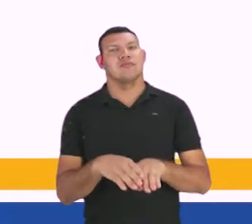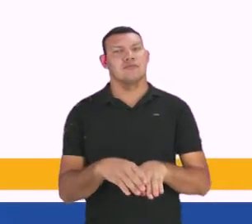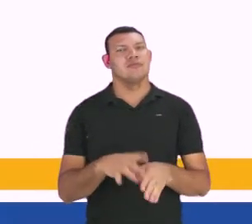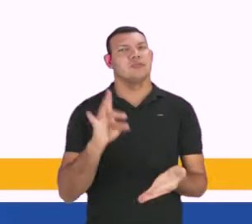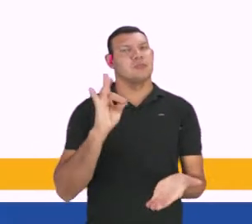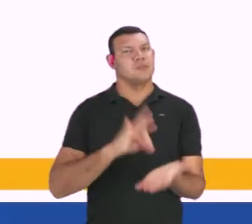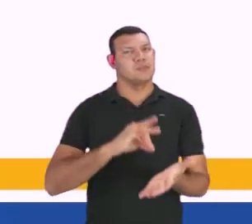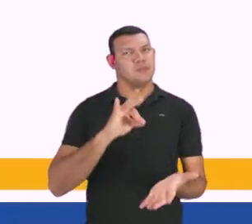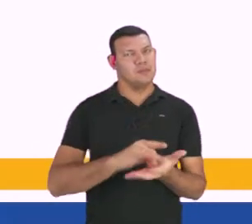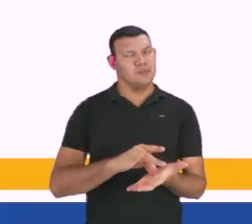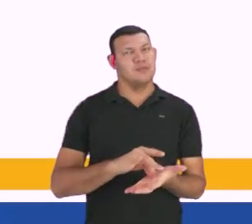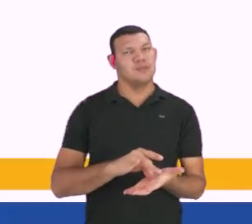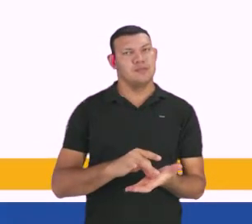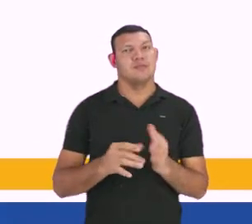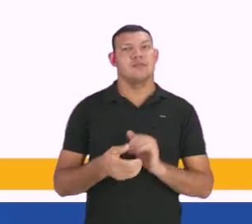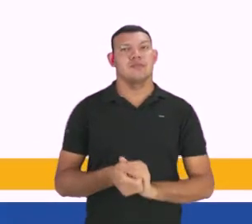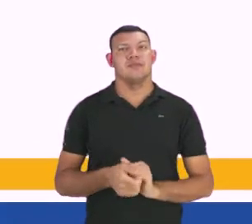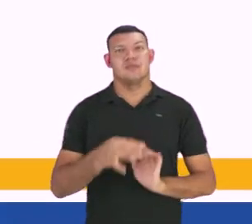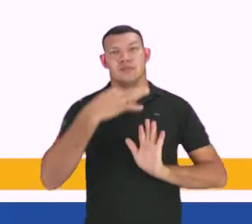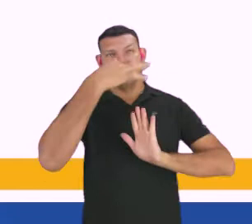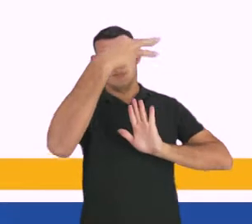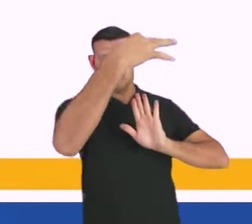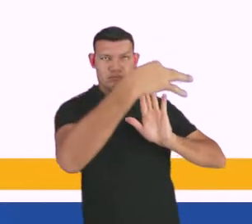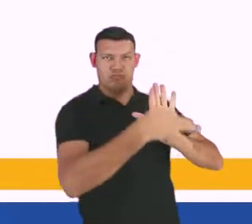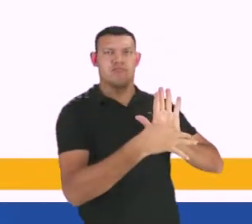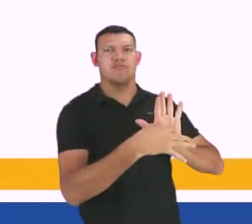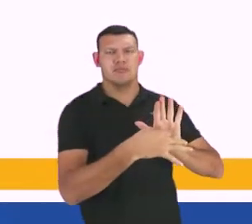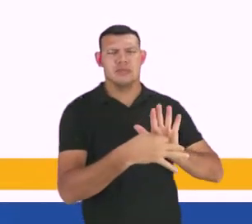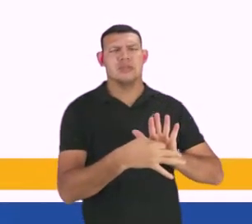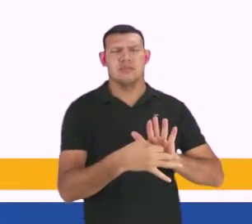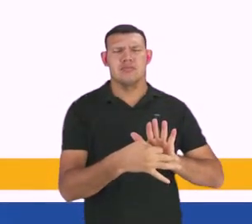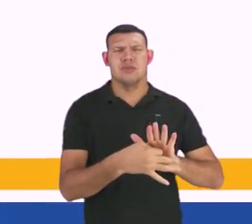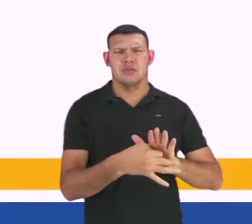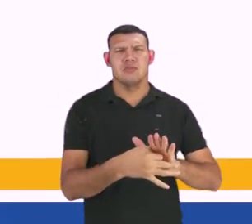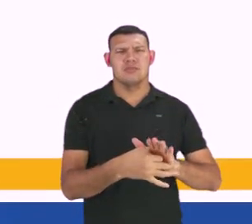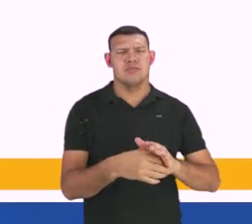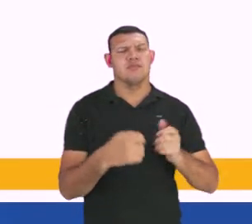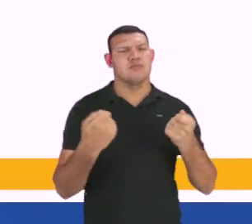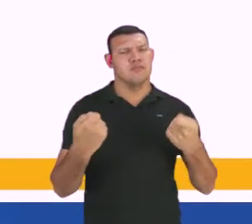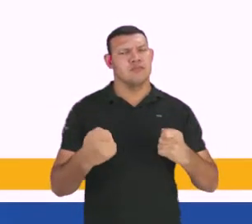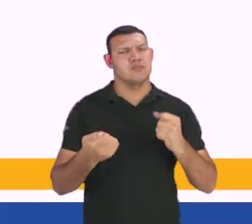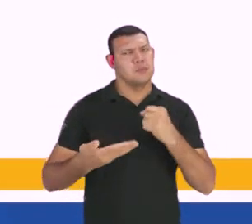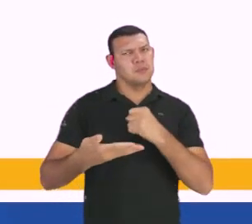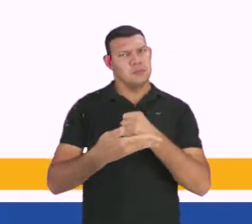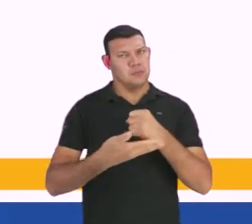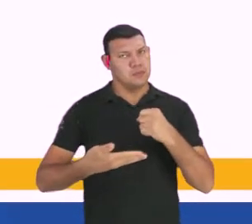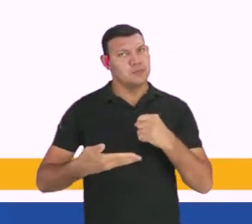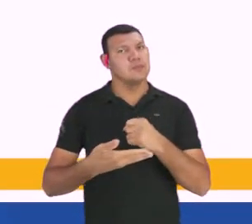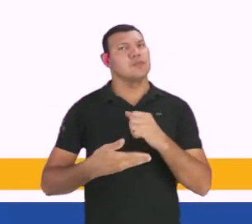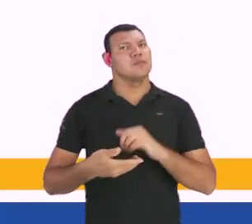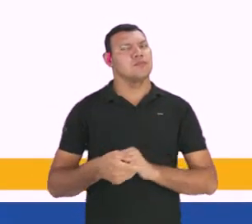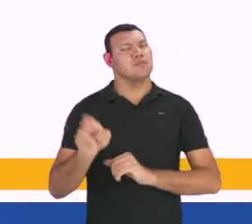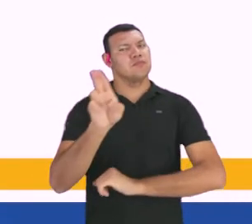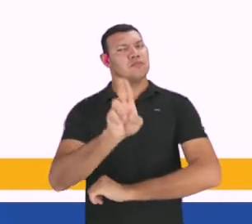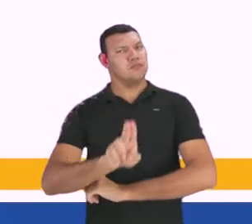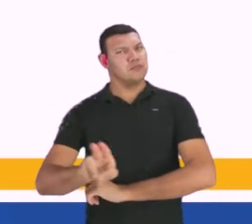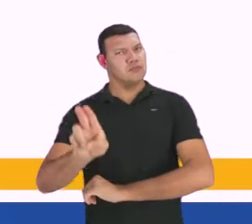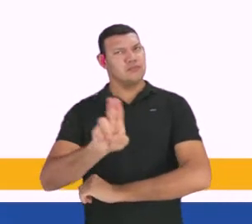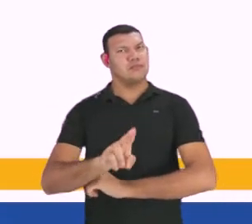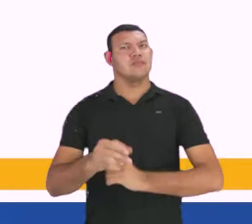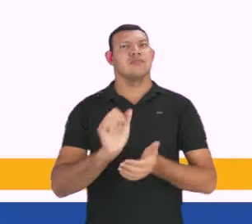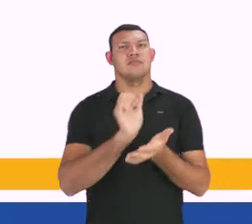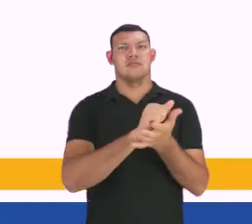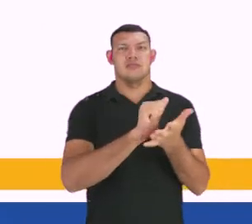validade, ou seja, toda a argumentação ela tem que ser muito bem fundamentada. Utilizando o que para isso?